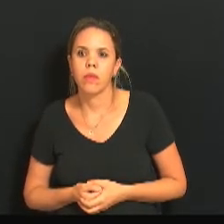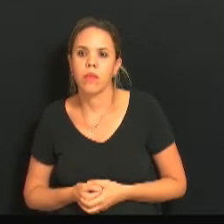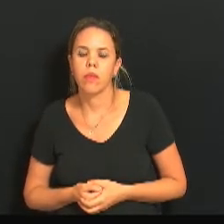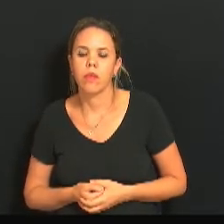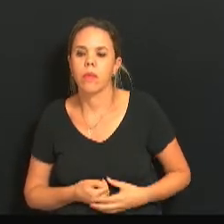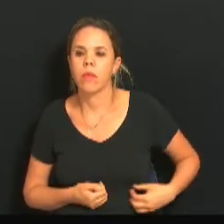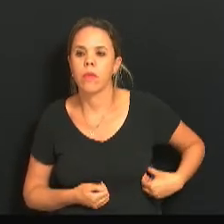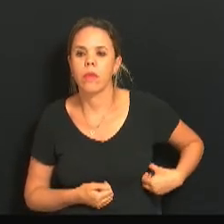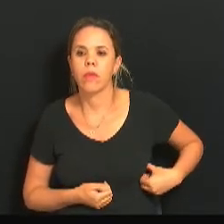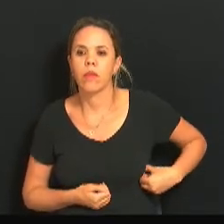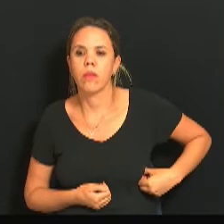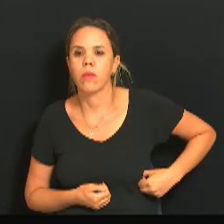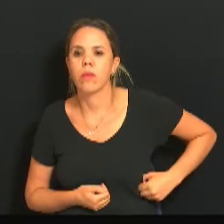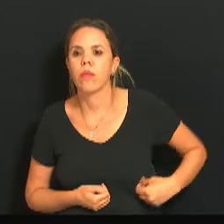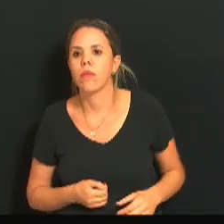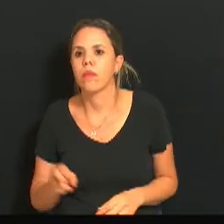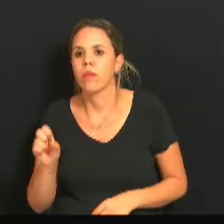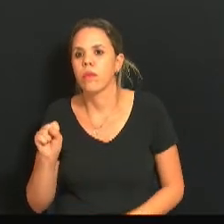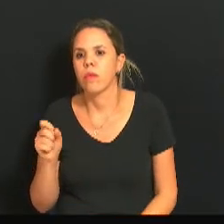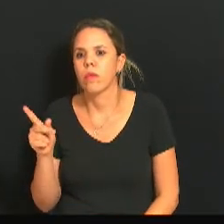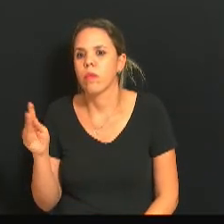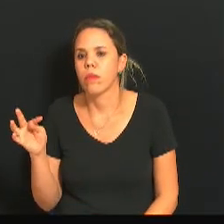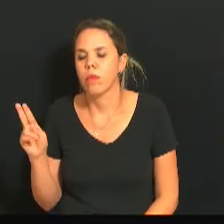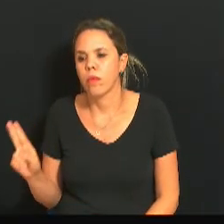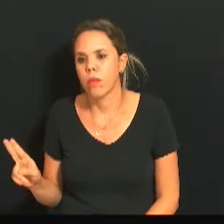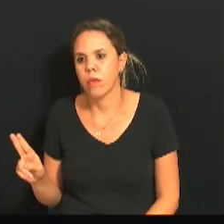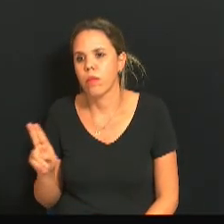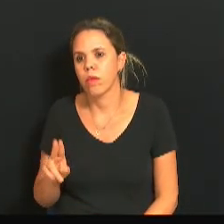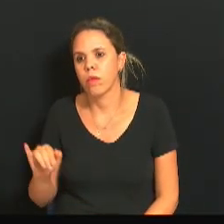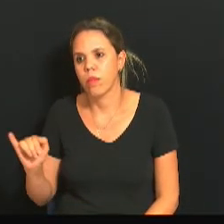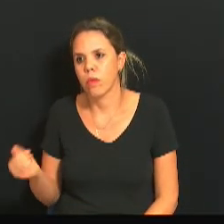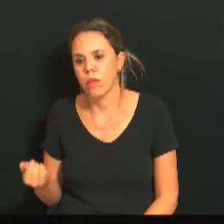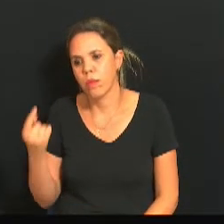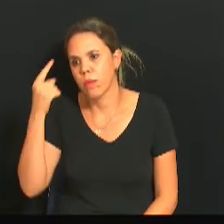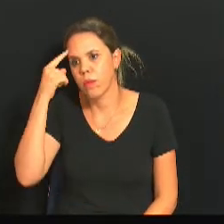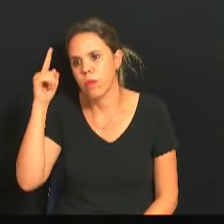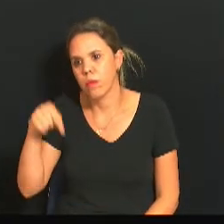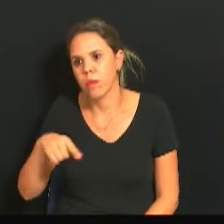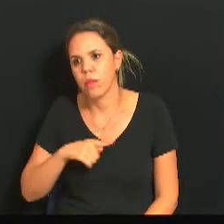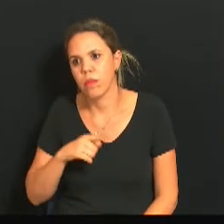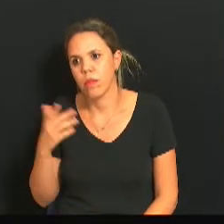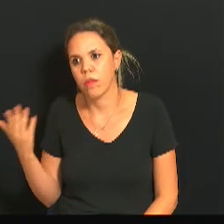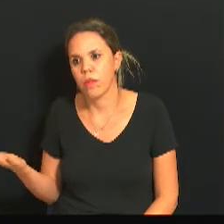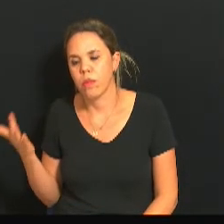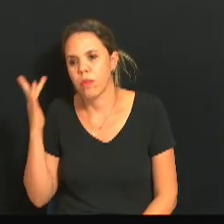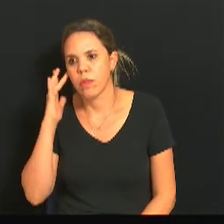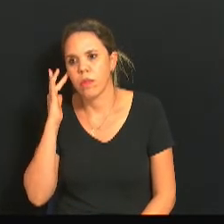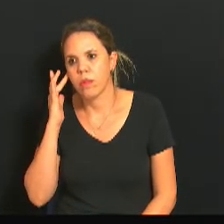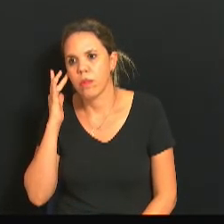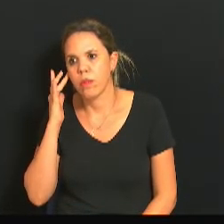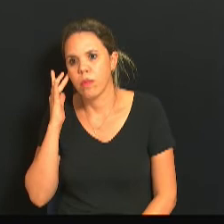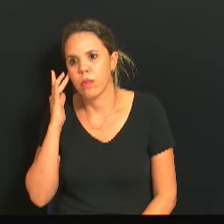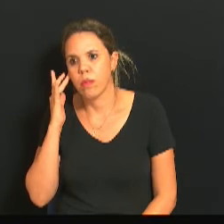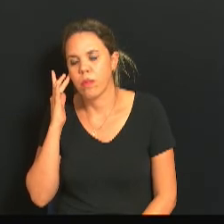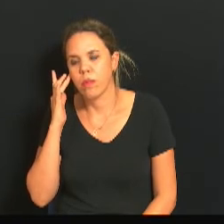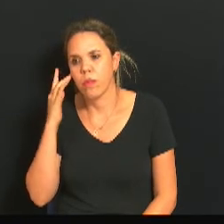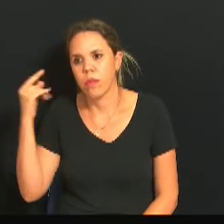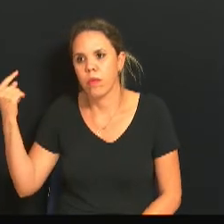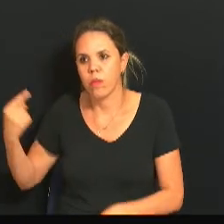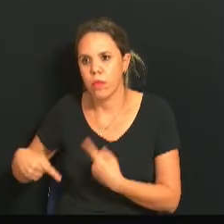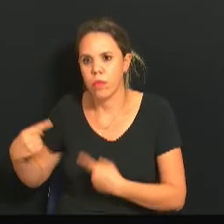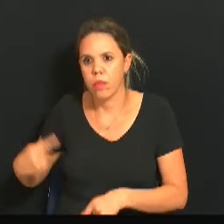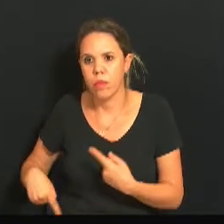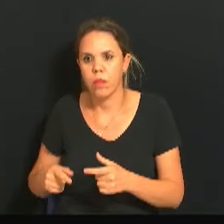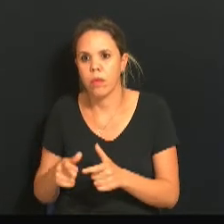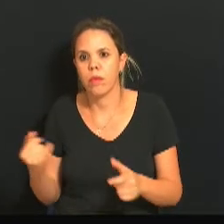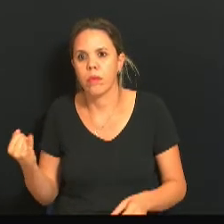verdade é ser alguns tô bastante né não foram aí algumas ideias que nós tivemos Eu acho que isso como uma primeira discussão foi